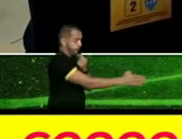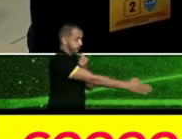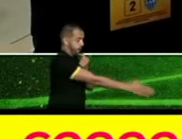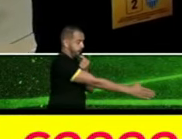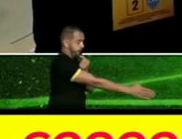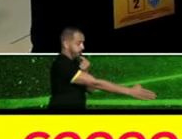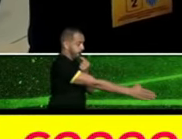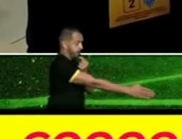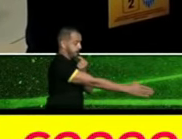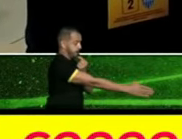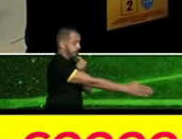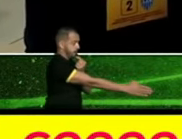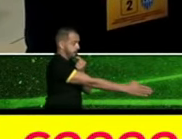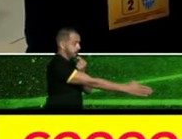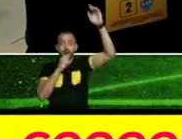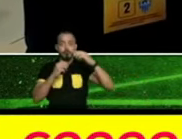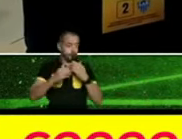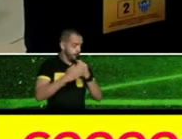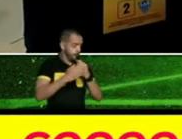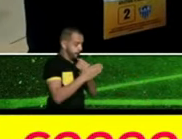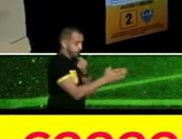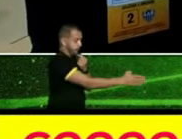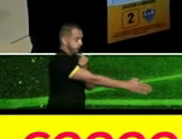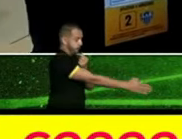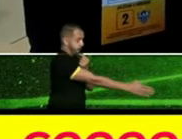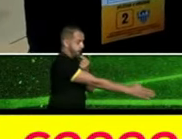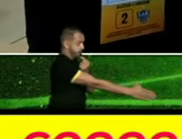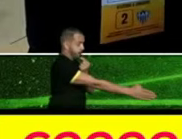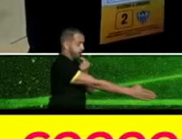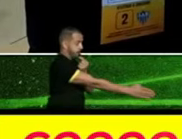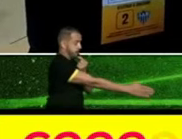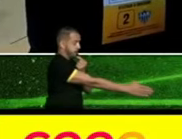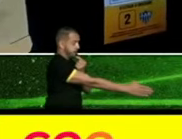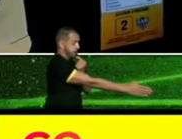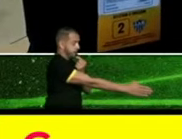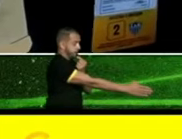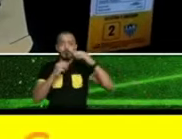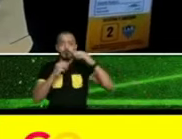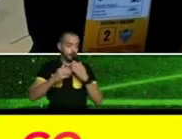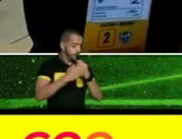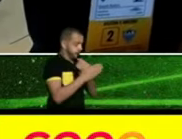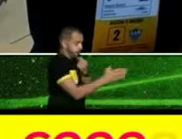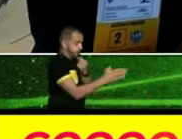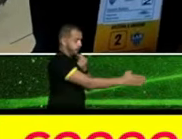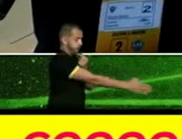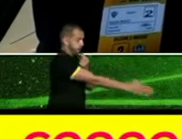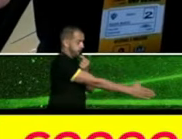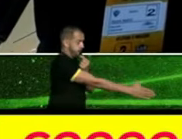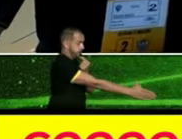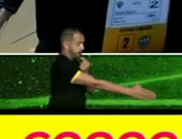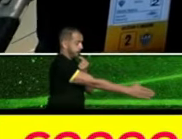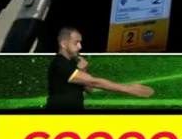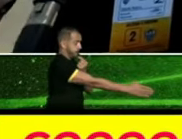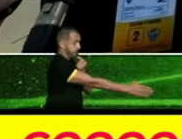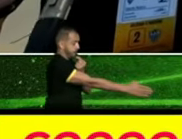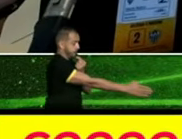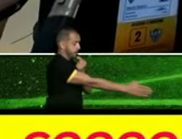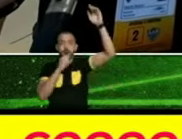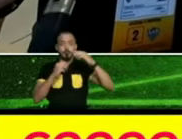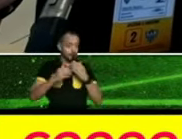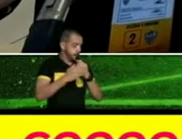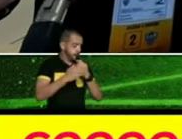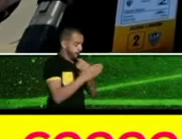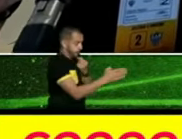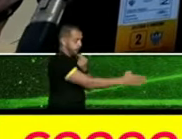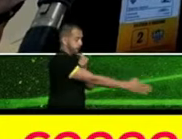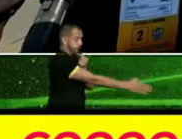esquerda carregou na ponta fez um drip bateu a bola bateu no goleiro Rafael